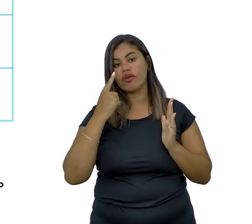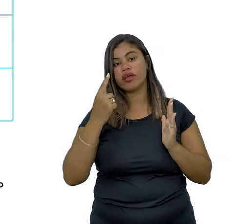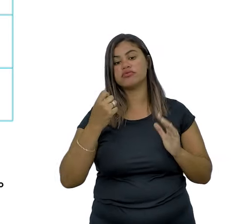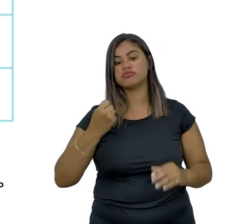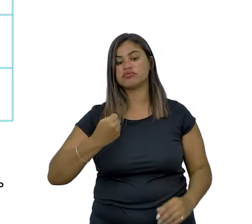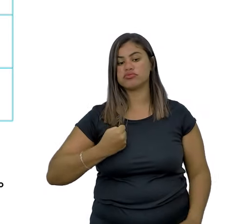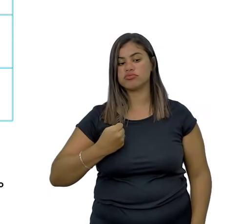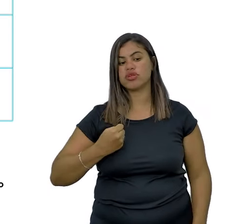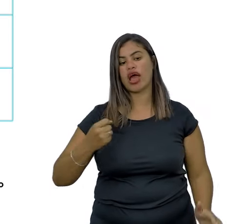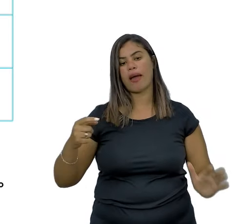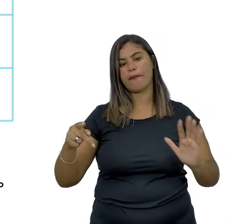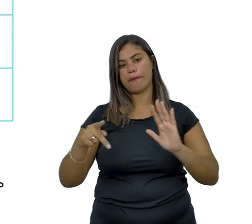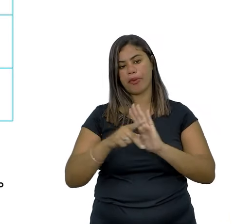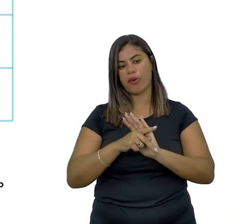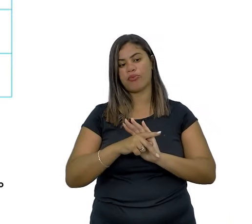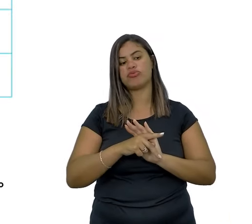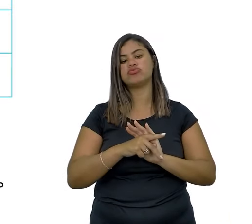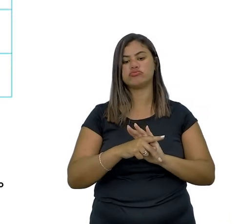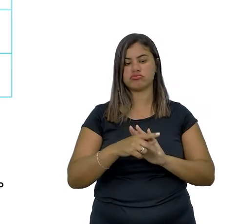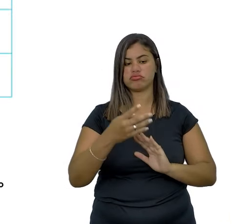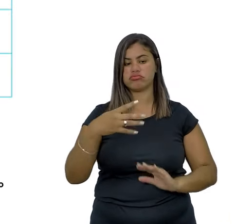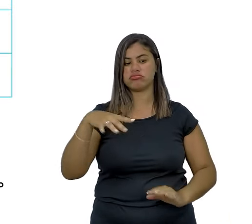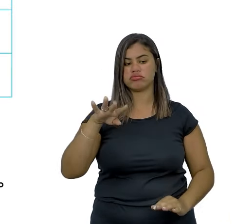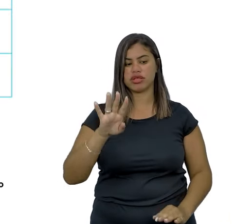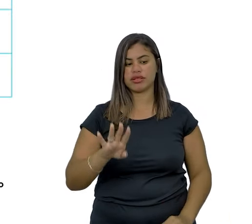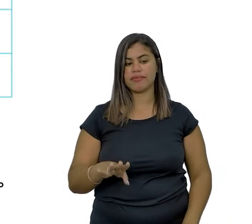na tabela. Então, no slide seguinte,